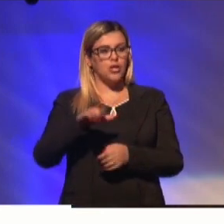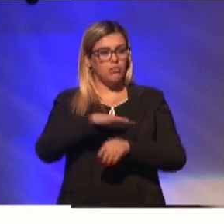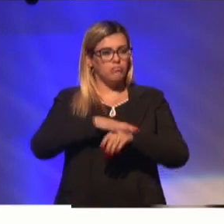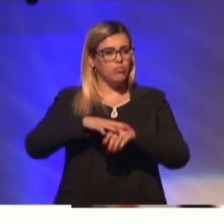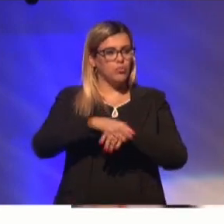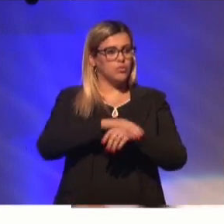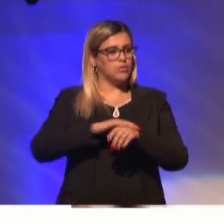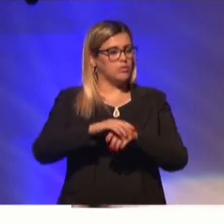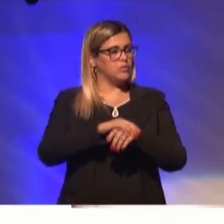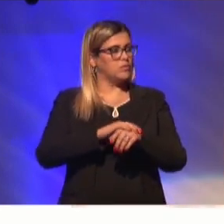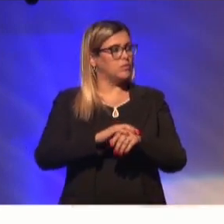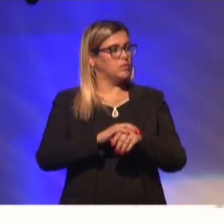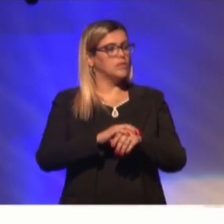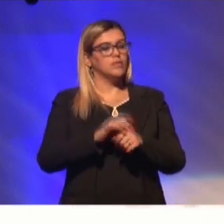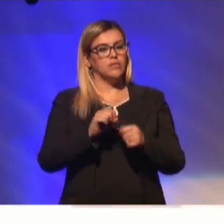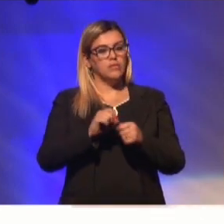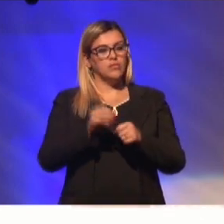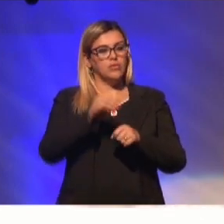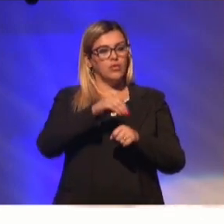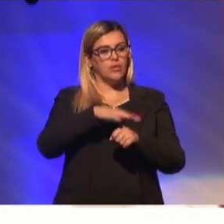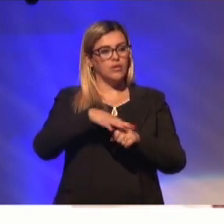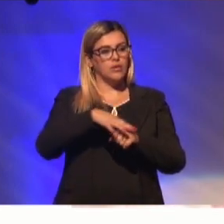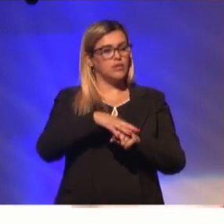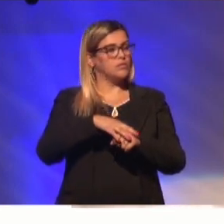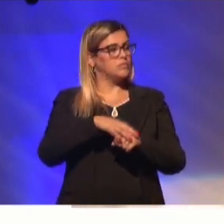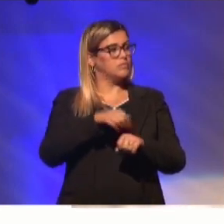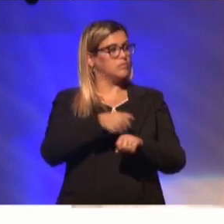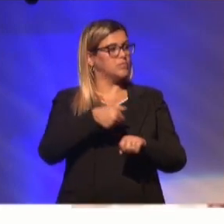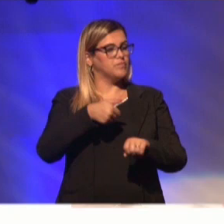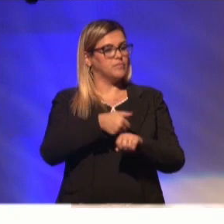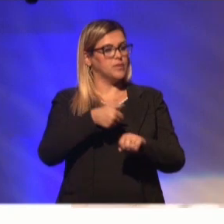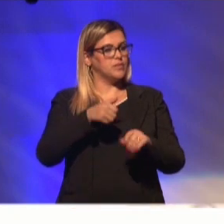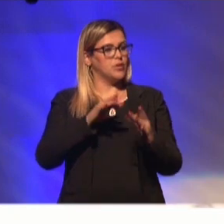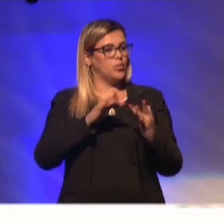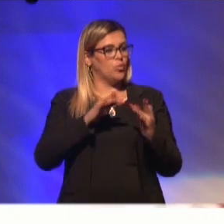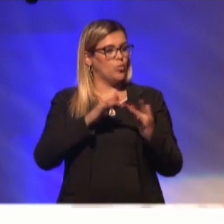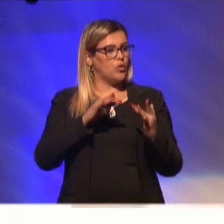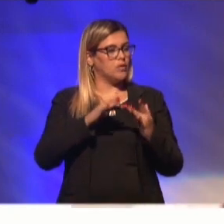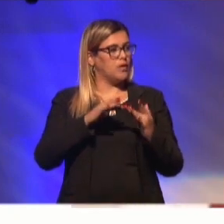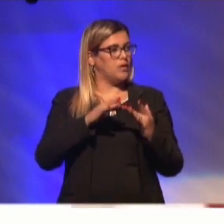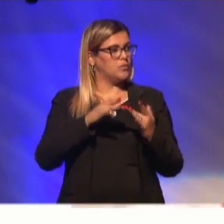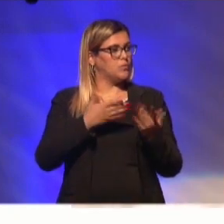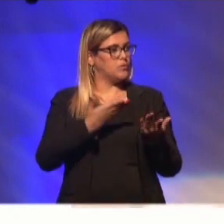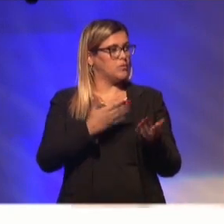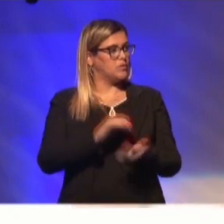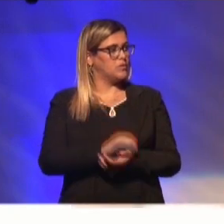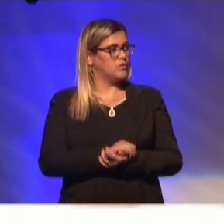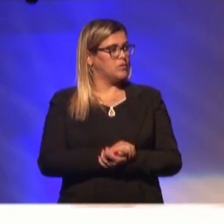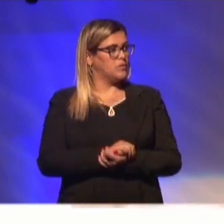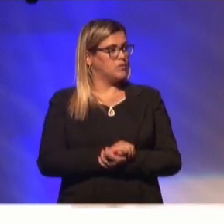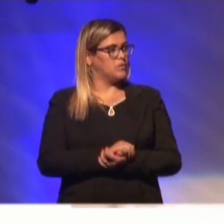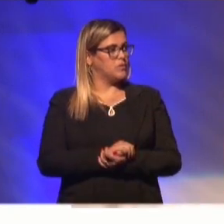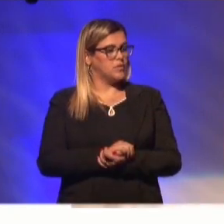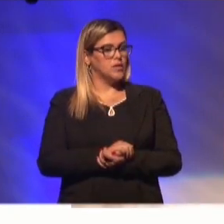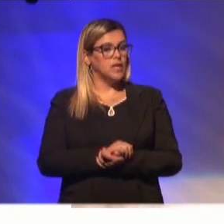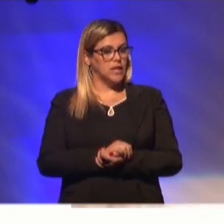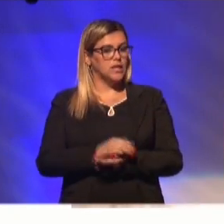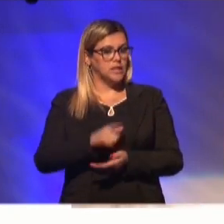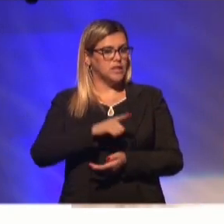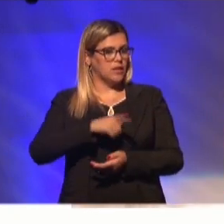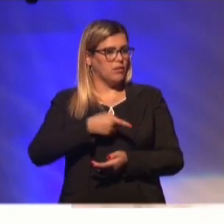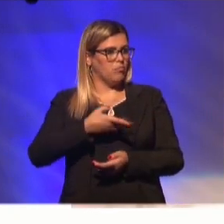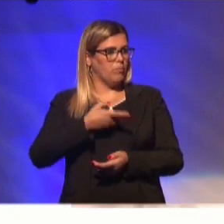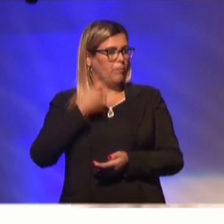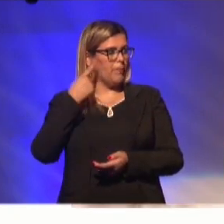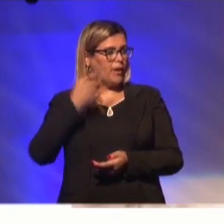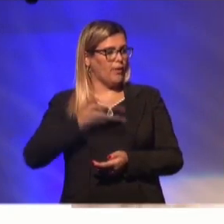ultrassom, para que haja melhor contato ali. Então esse é o aparelho, ele faz um barulho bem mais alto do que esse